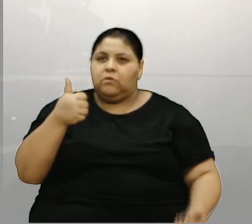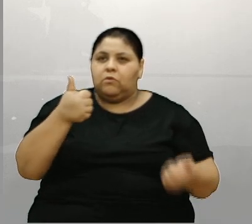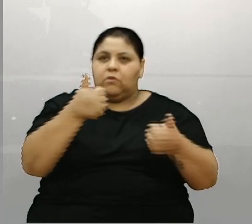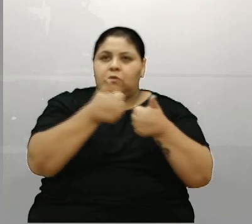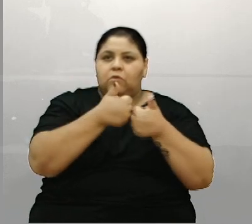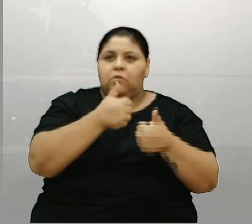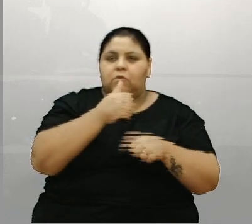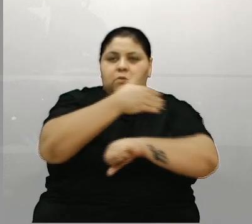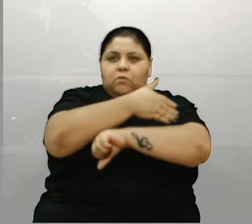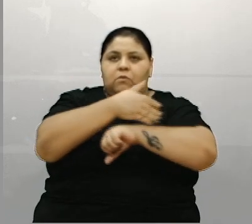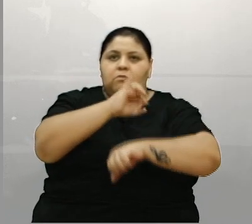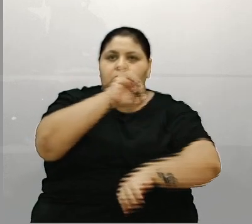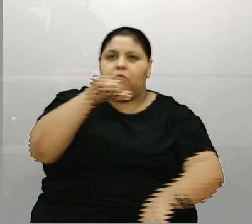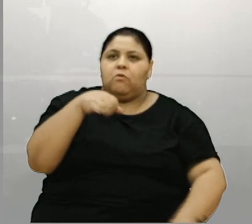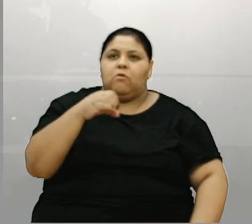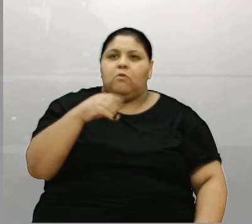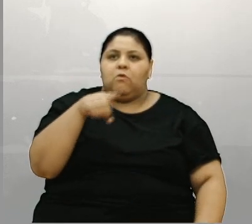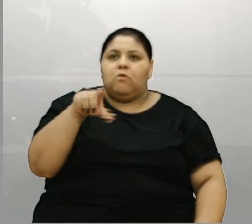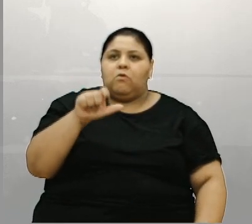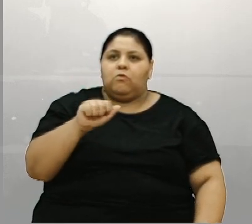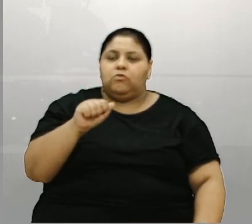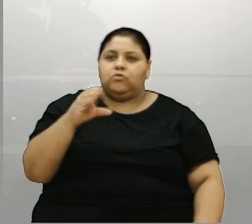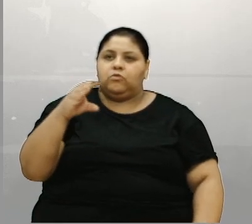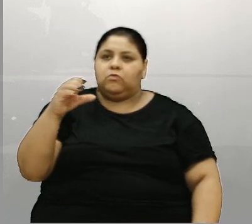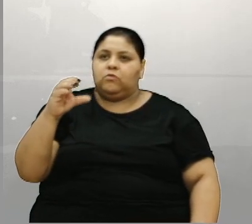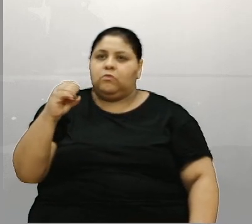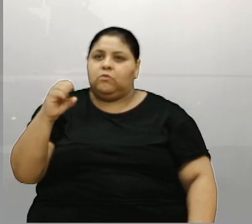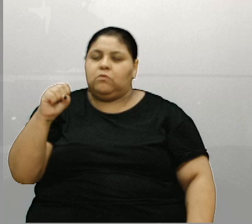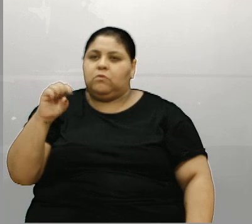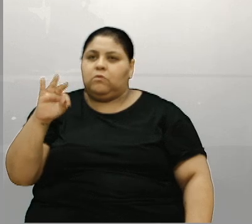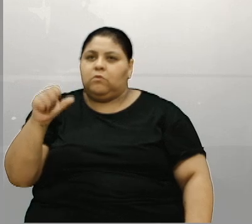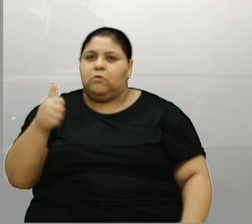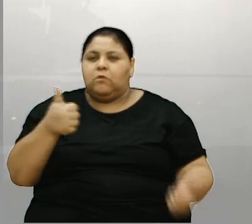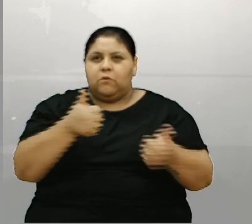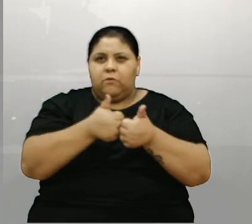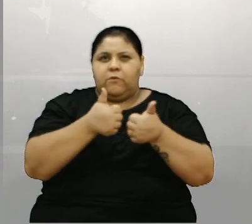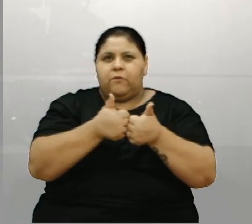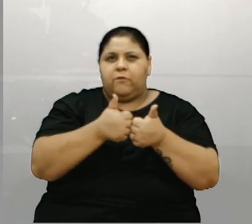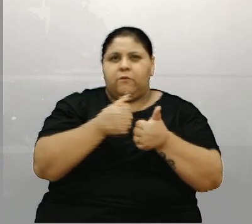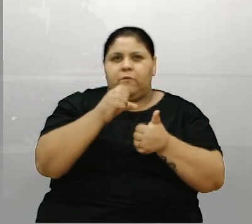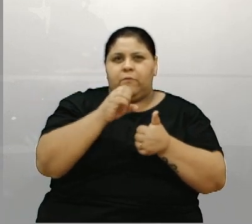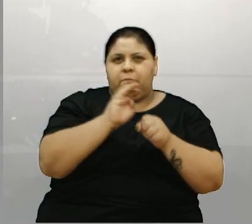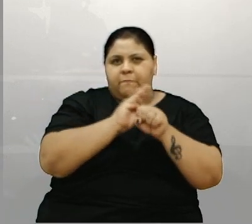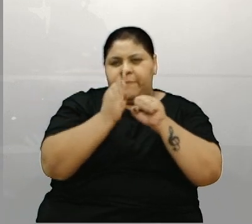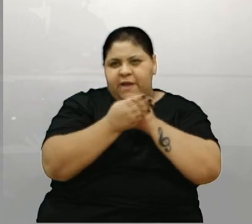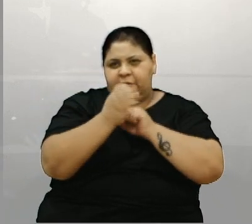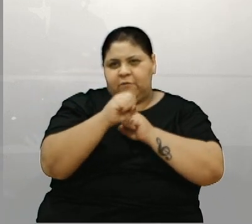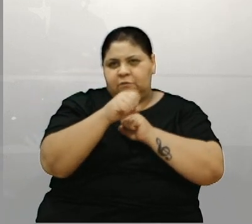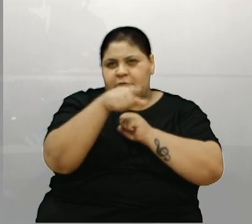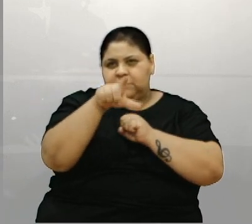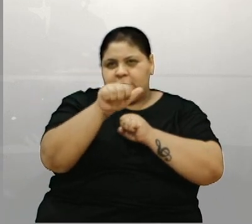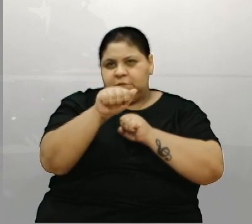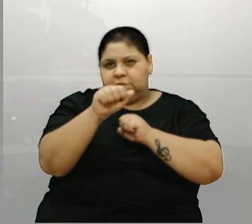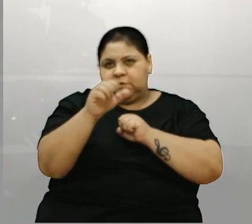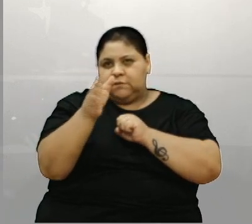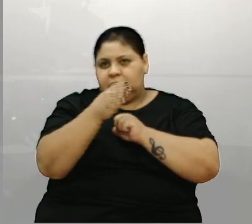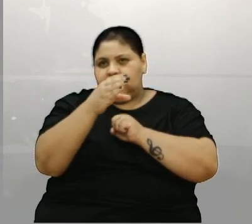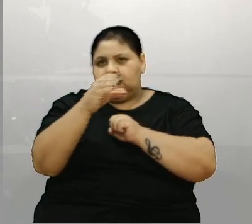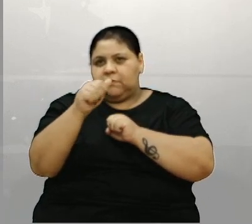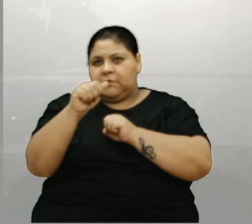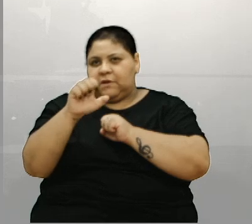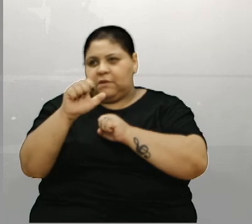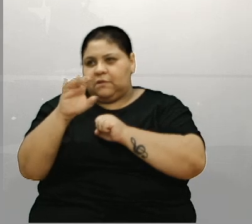João da Costa, que fica entre o São Caetano e o loteamento São Salvador. E estive